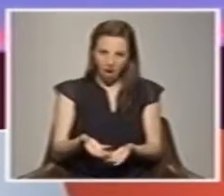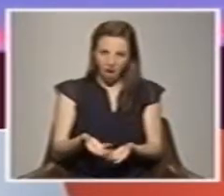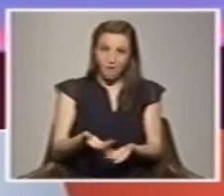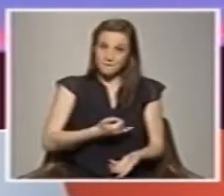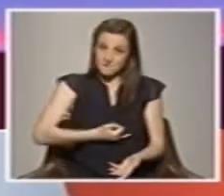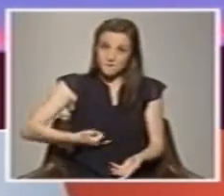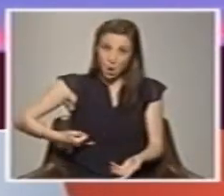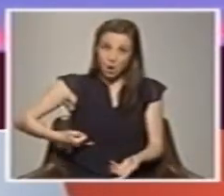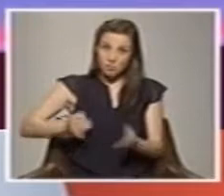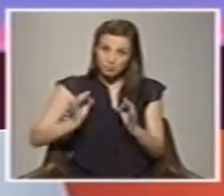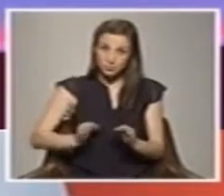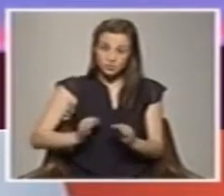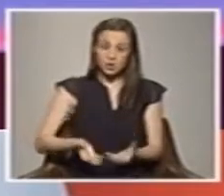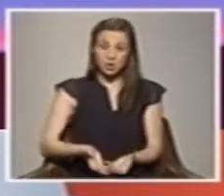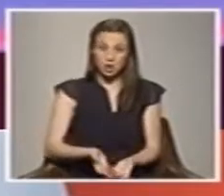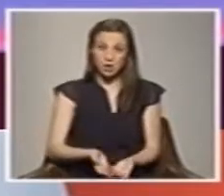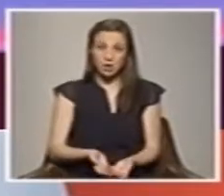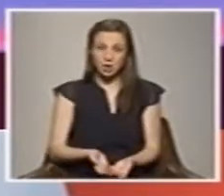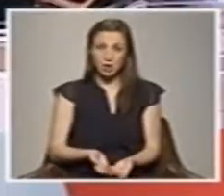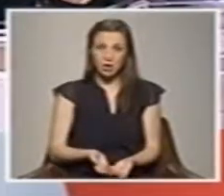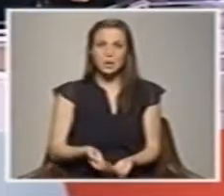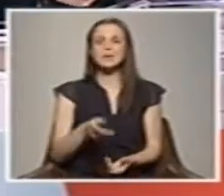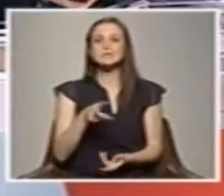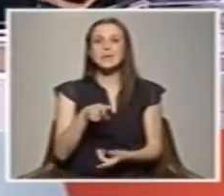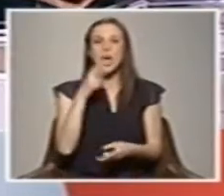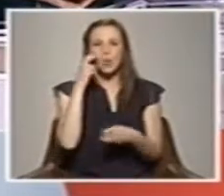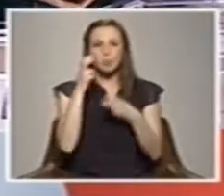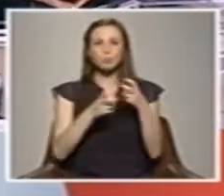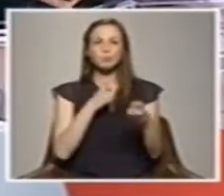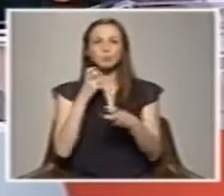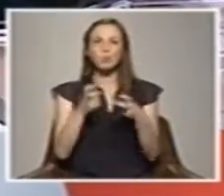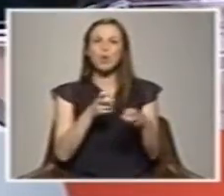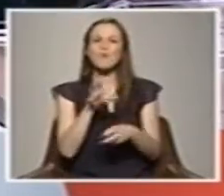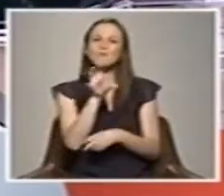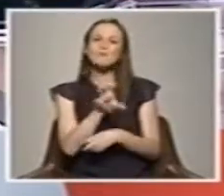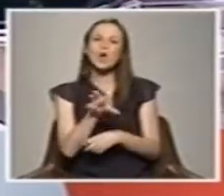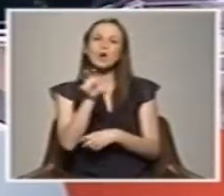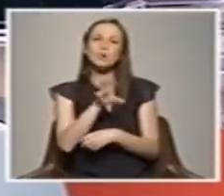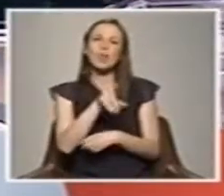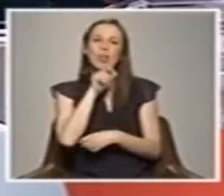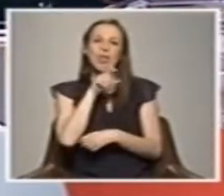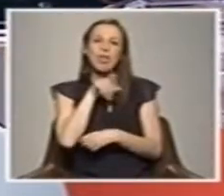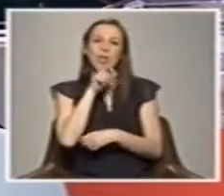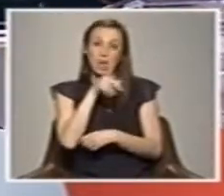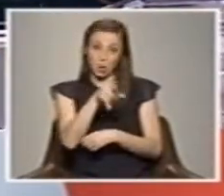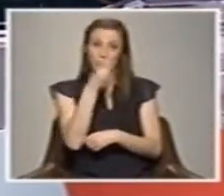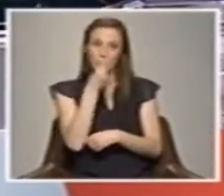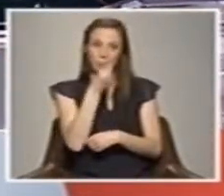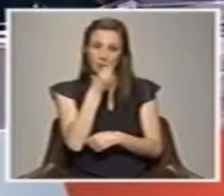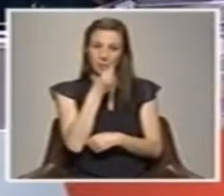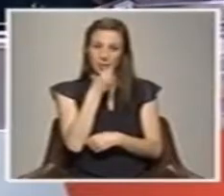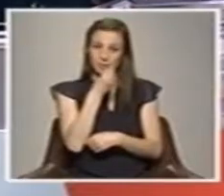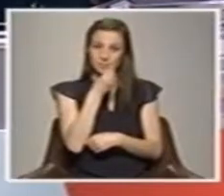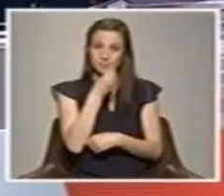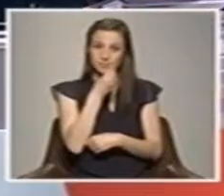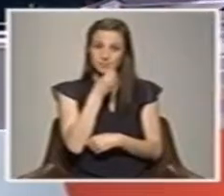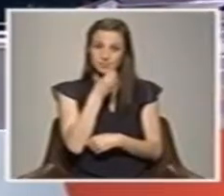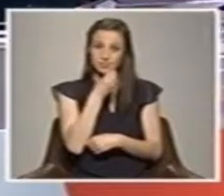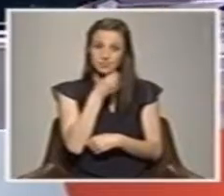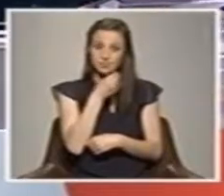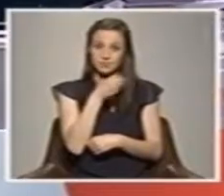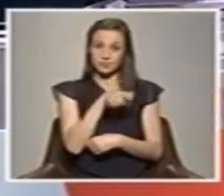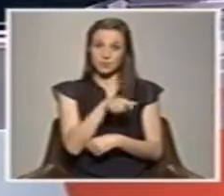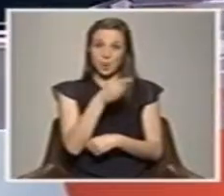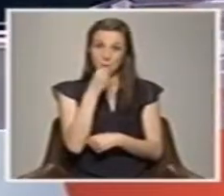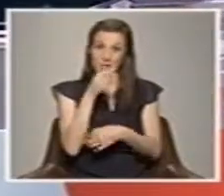fome. Portanto, o desafio aqui é encontrar mecanismos que consigam colocar esta comida, quer aquela que já, quer a nível